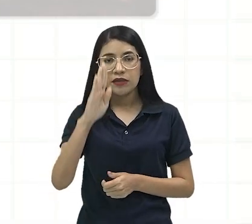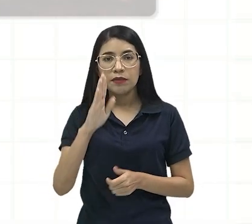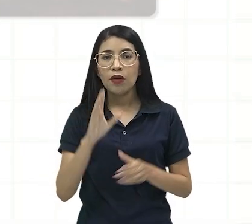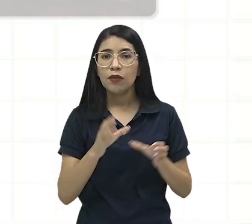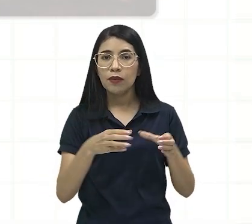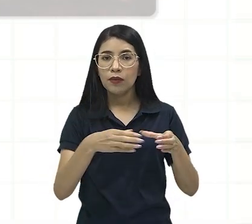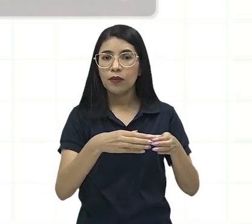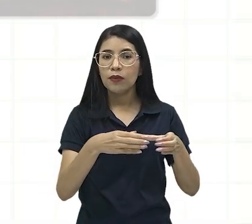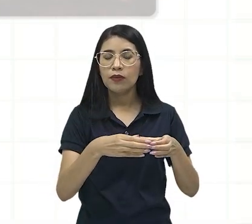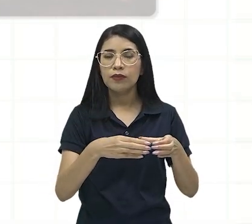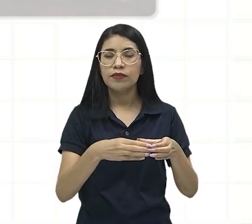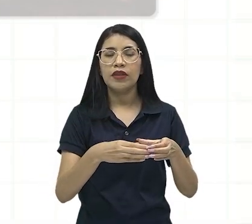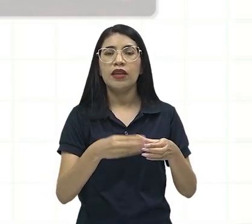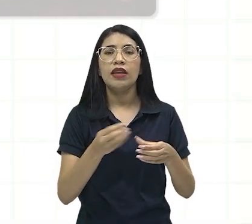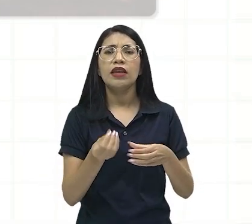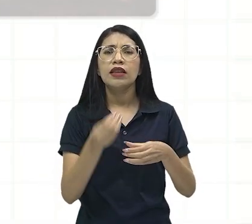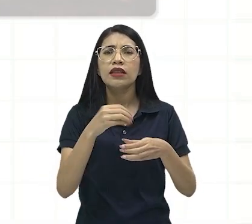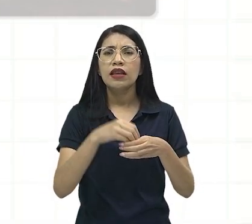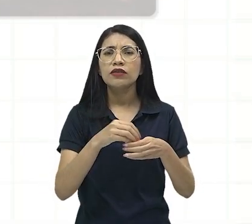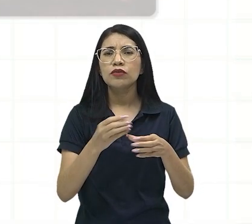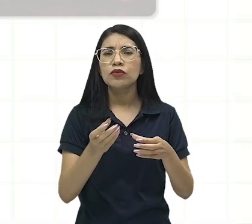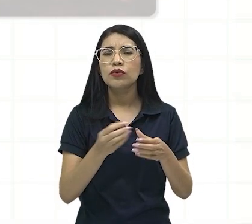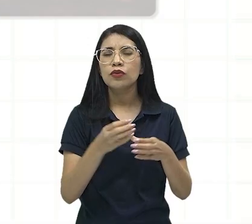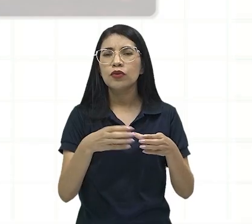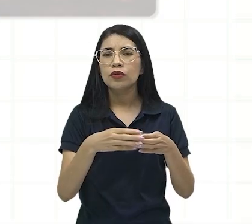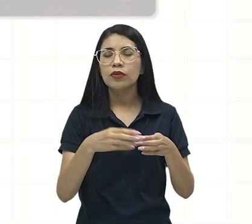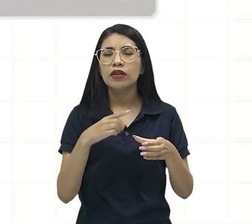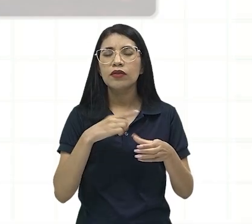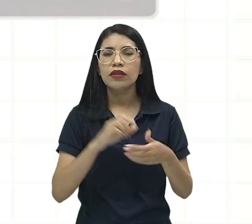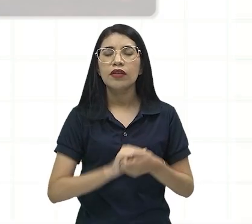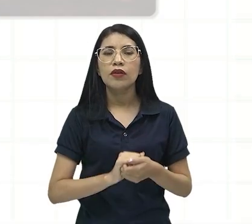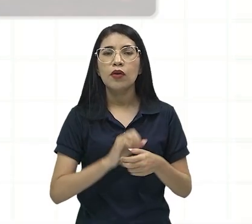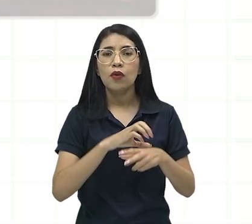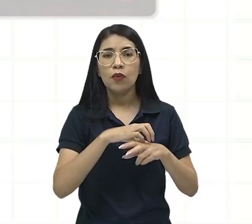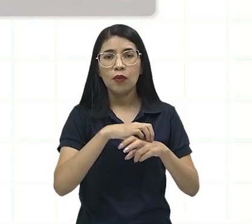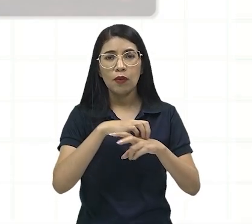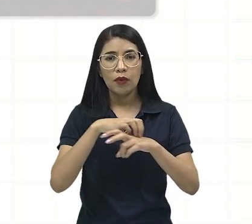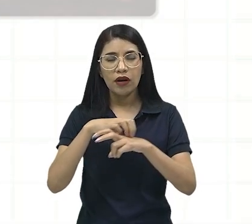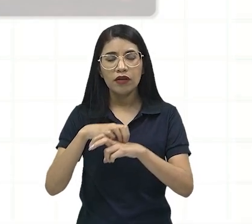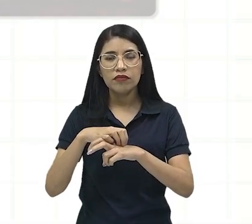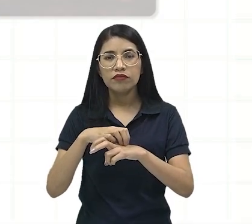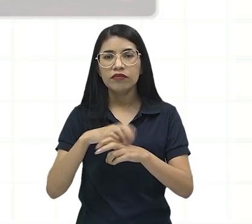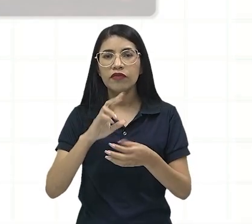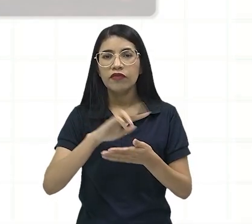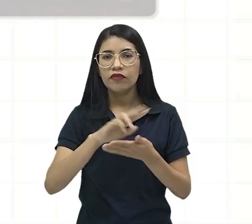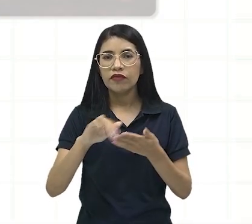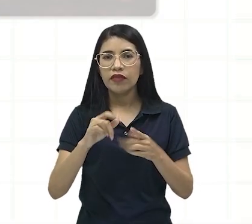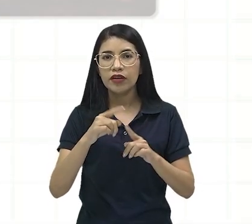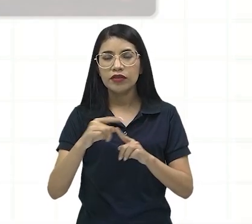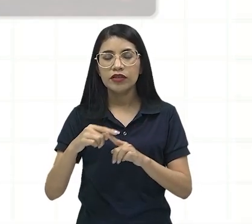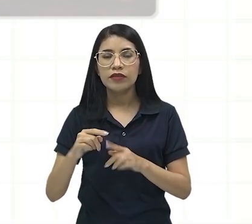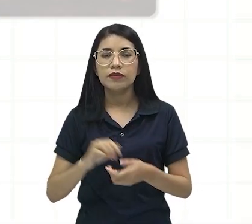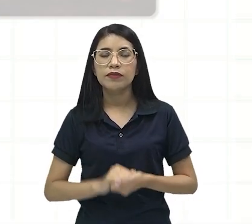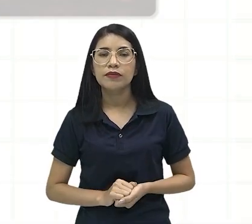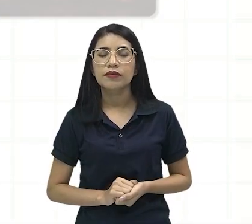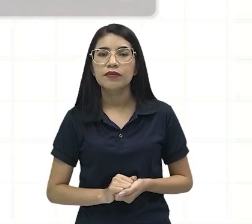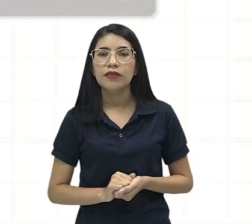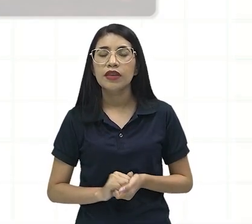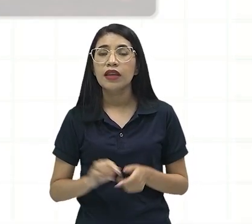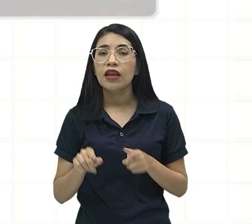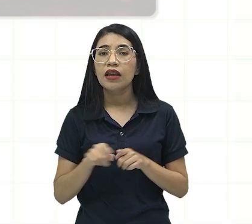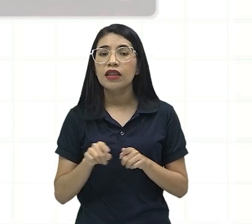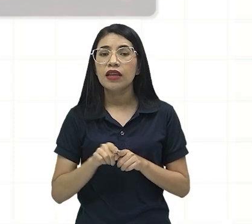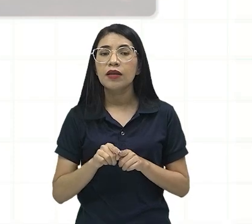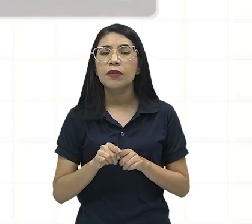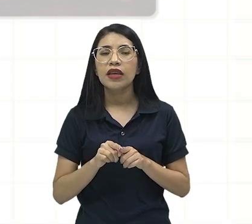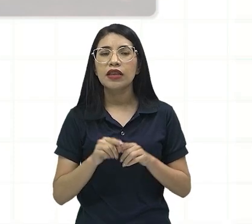desse grupo, e eles são formados principalmente pelos caracóis e os caramujos, tá? Também tem aí o